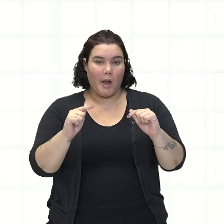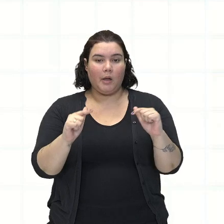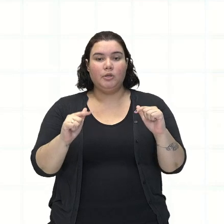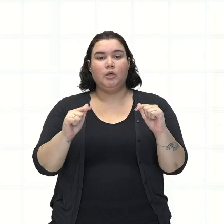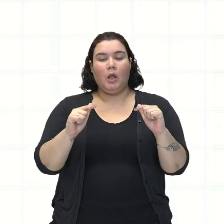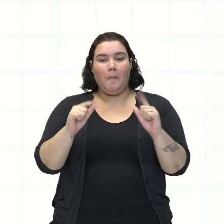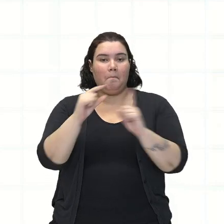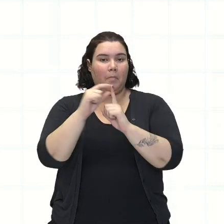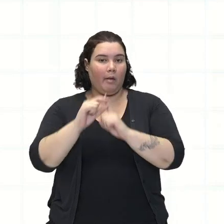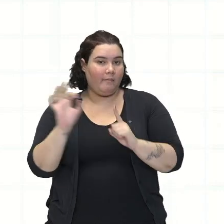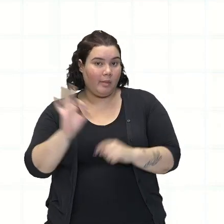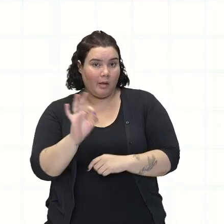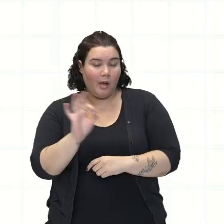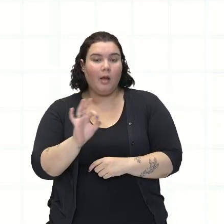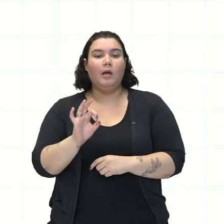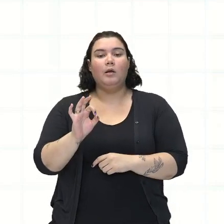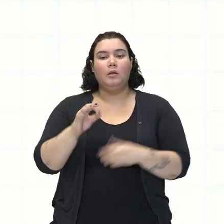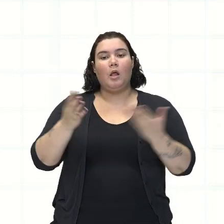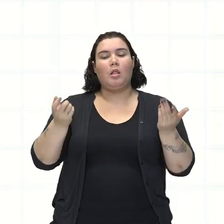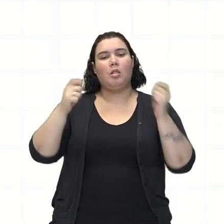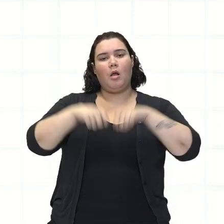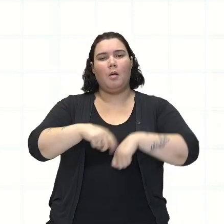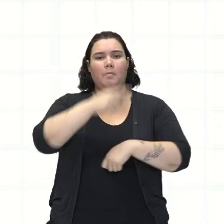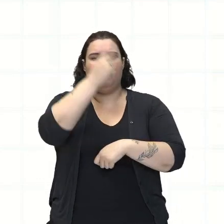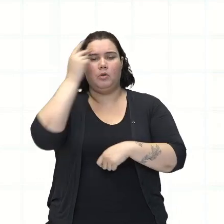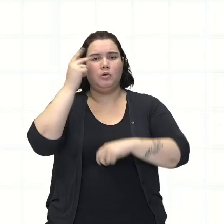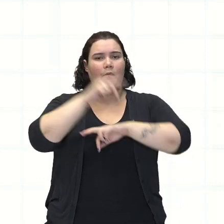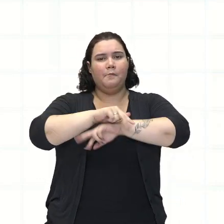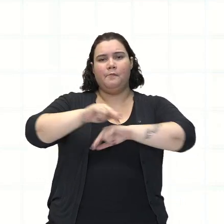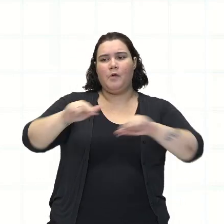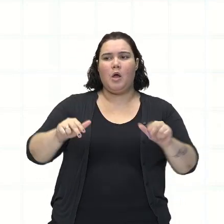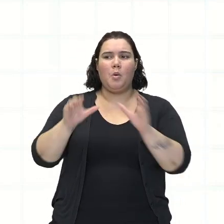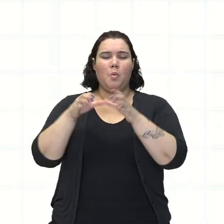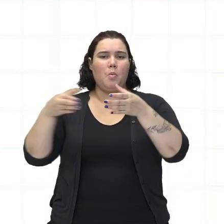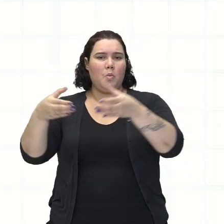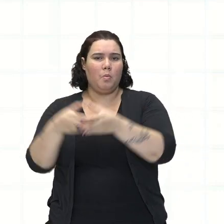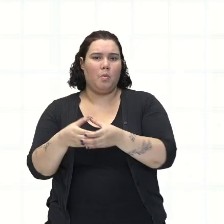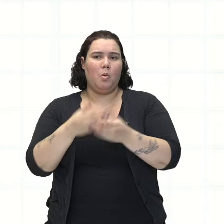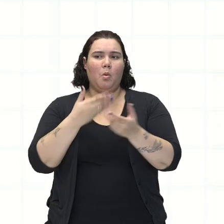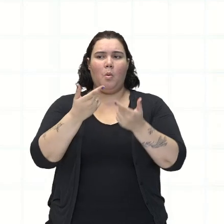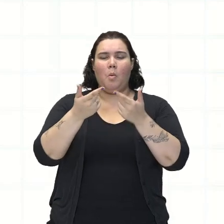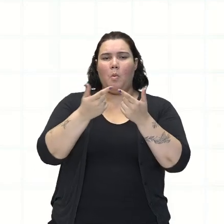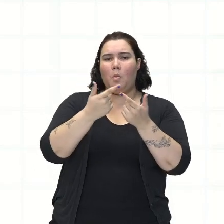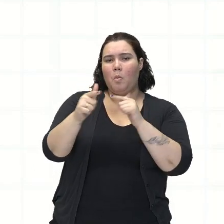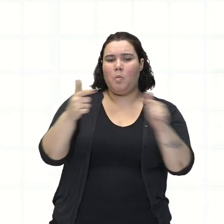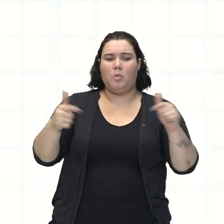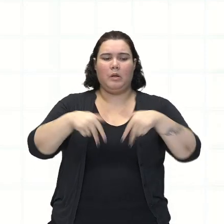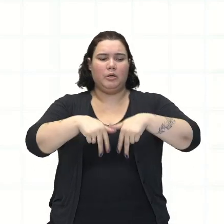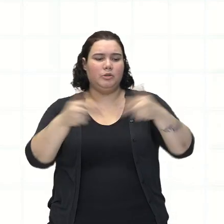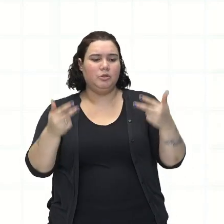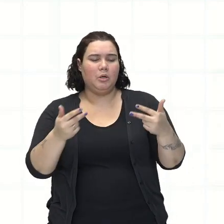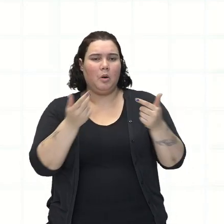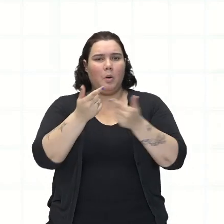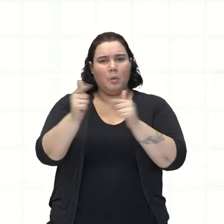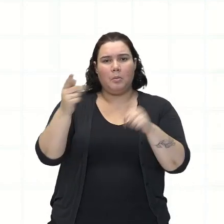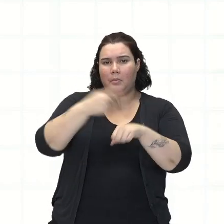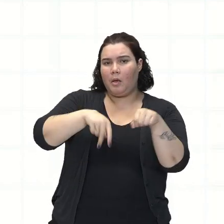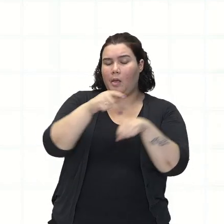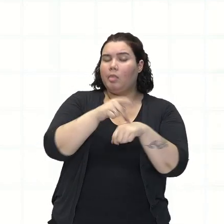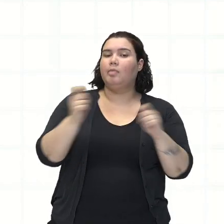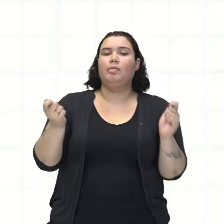tão eficiente que até pessoas de diferentes grupos, diferentes etnias, países diferentes, também